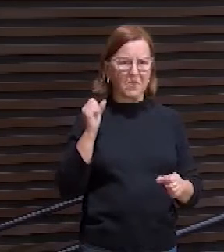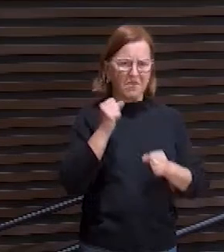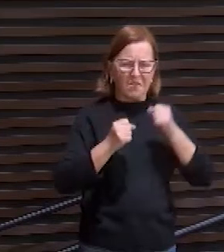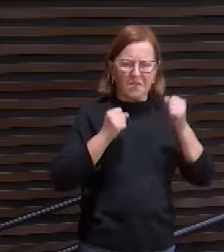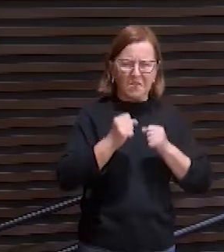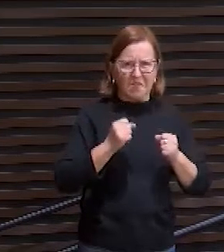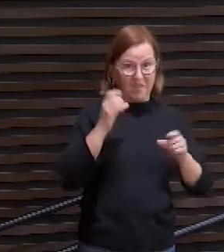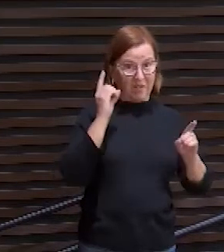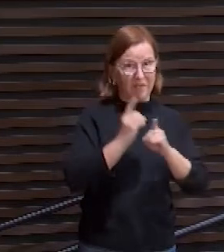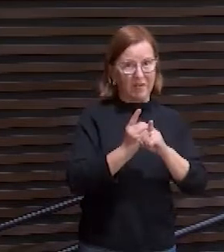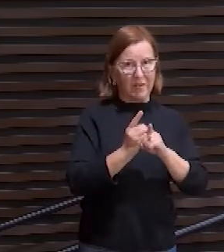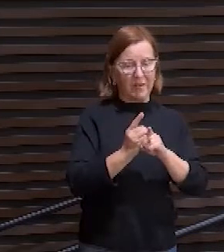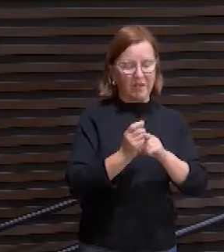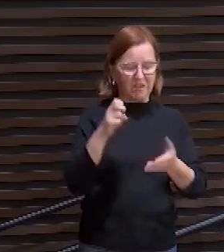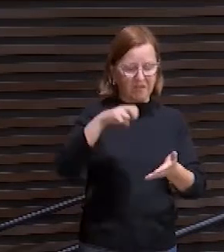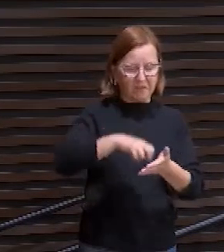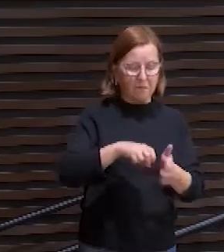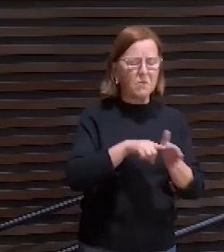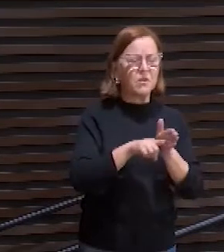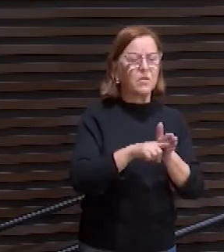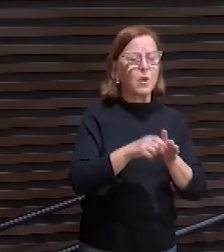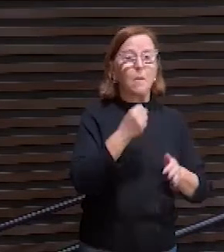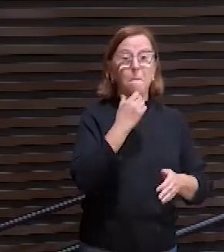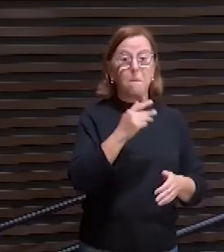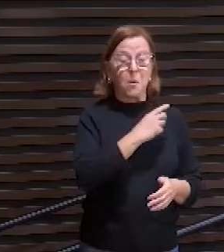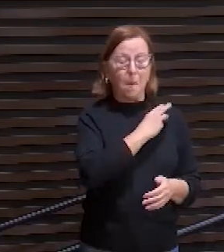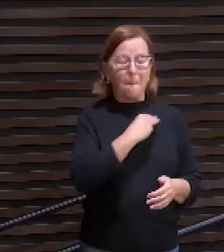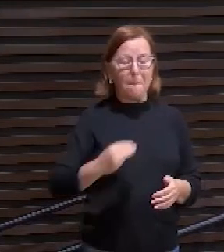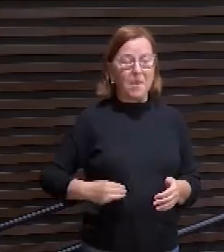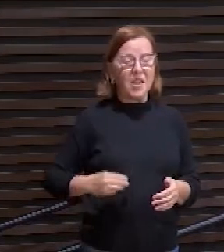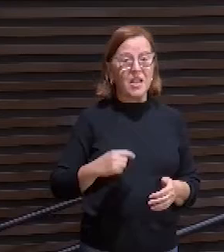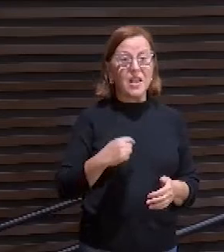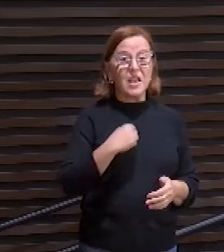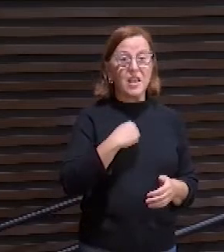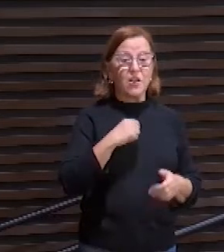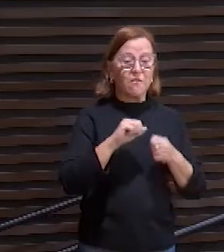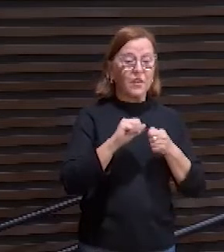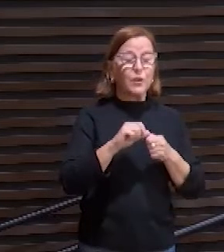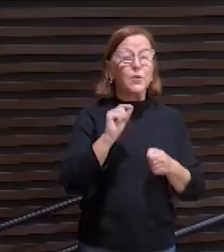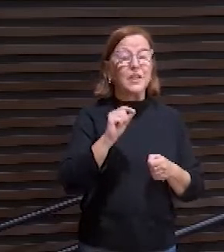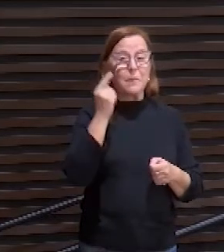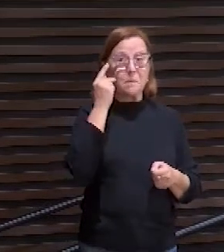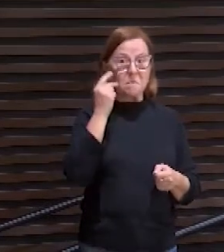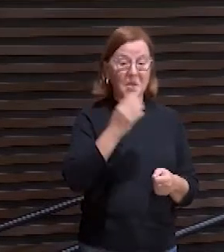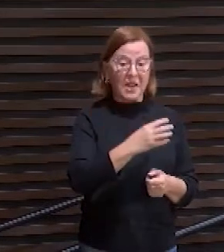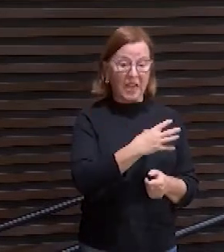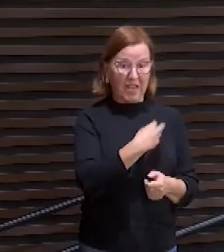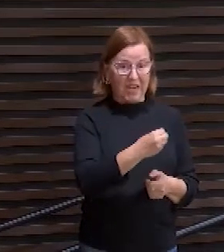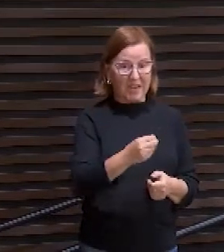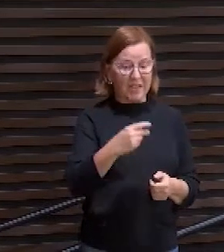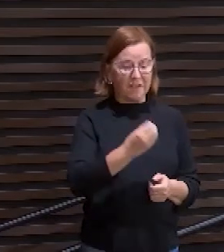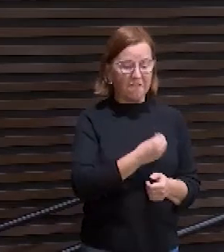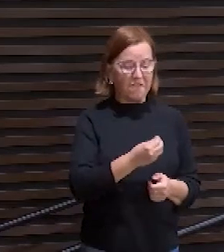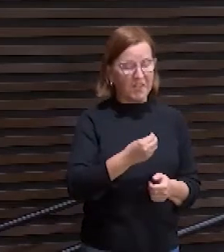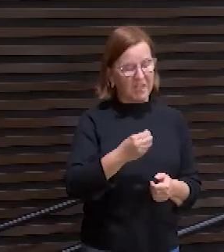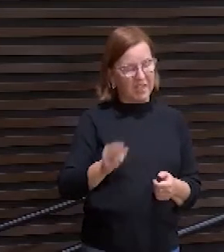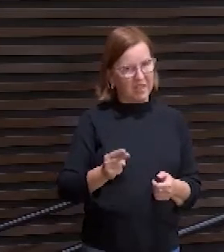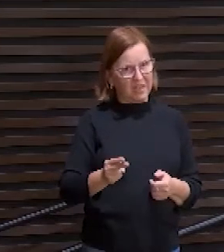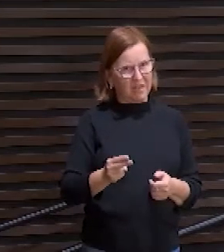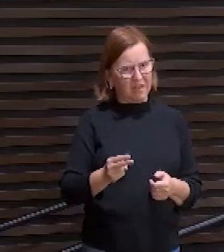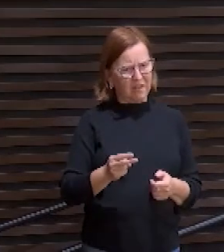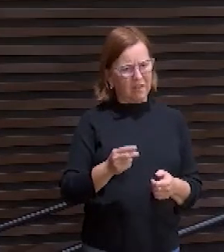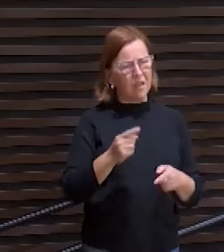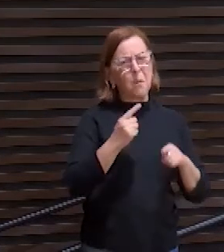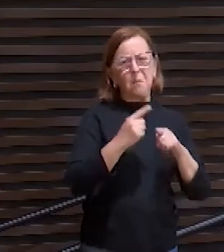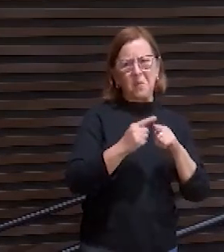mestre, que farei para herdar a vida eterna? Respondeu-lhe Jesus: Por que me chamas bom? Ninguém é bom,